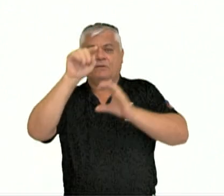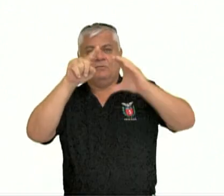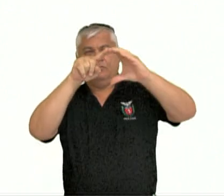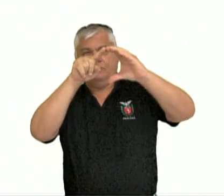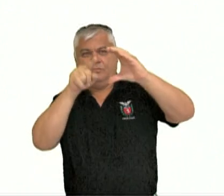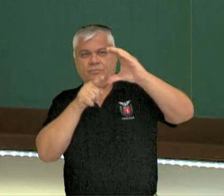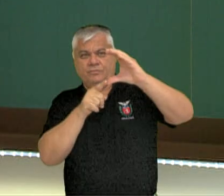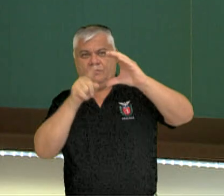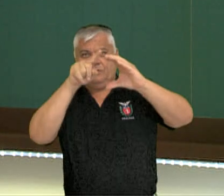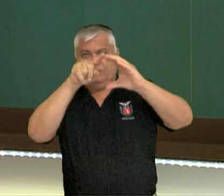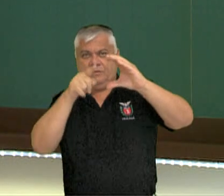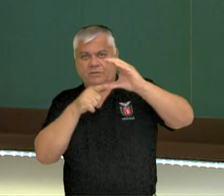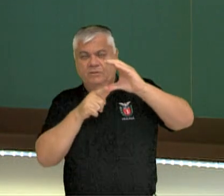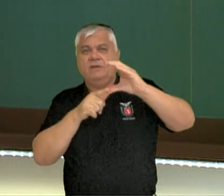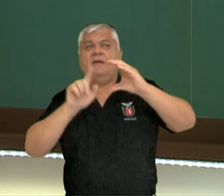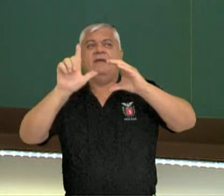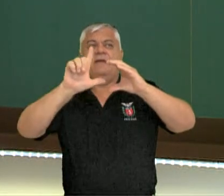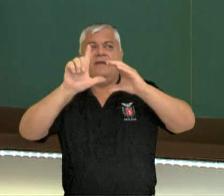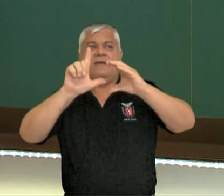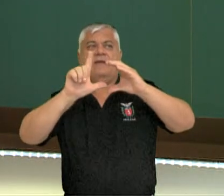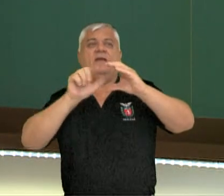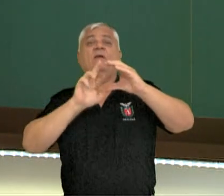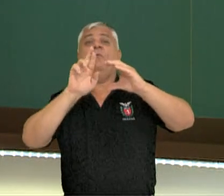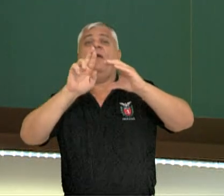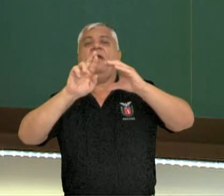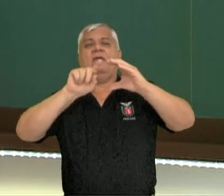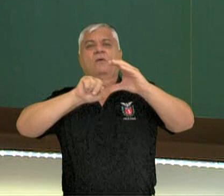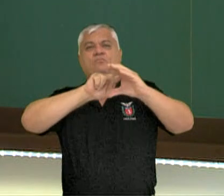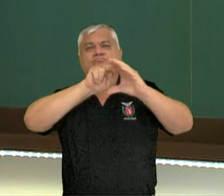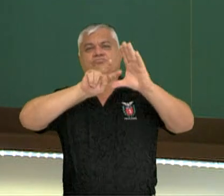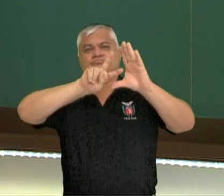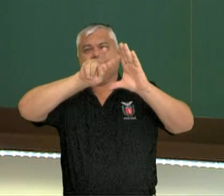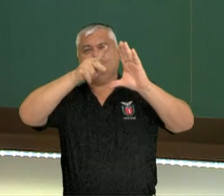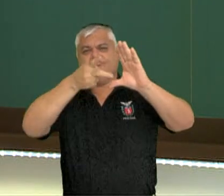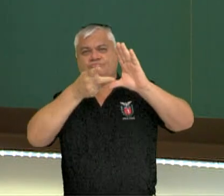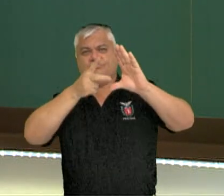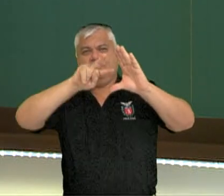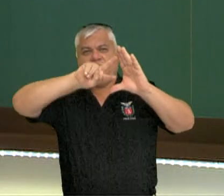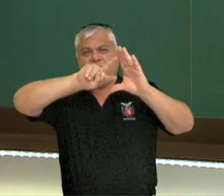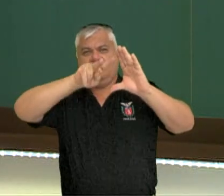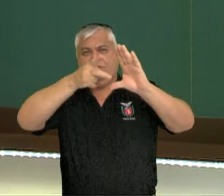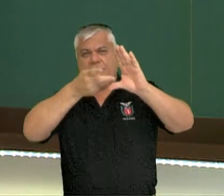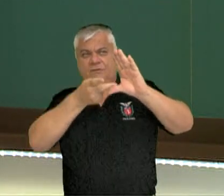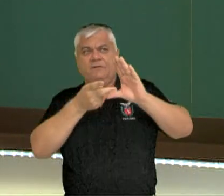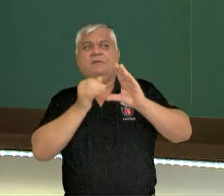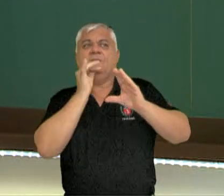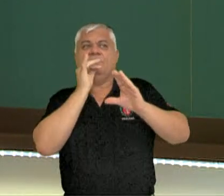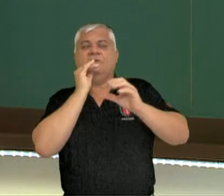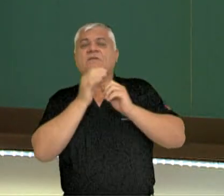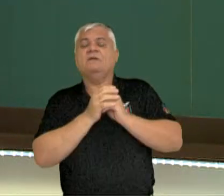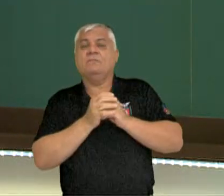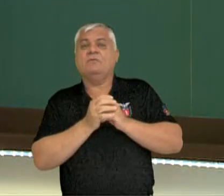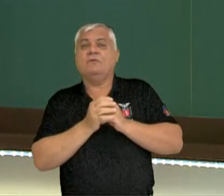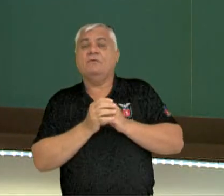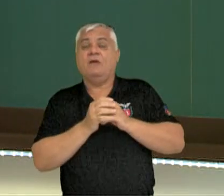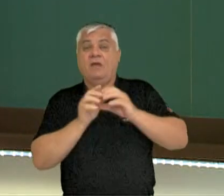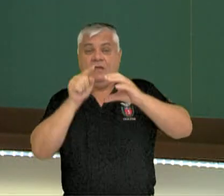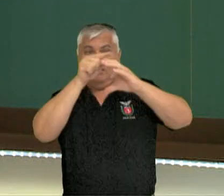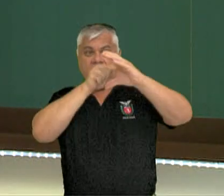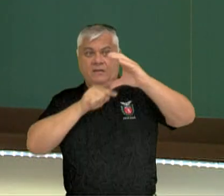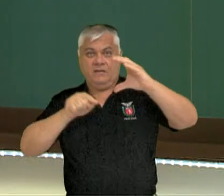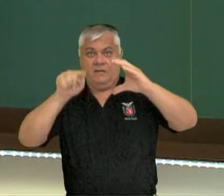pedaço, e o R é o raio da circunferência. Eu terei que o ângulo é o comprimento dividido